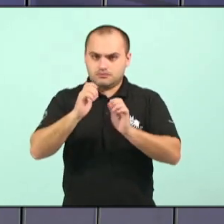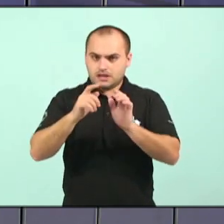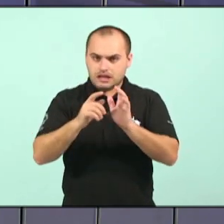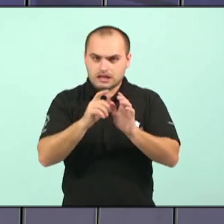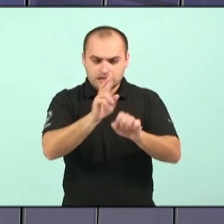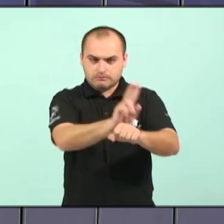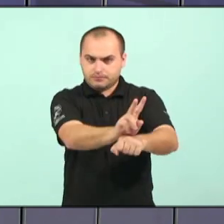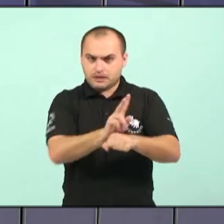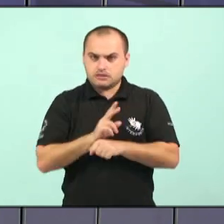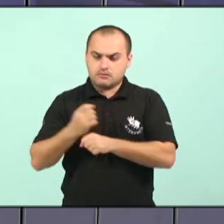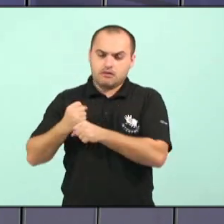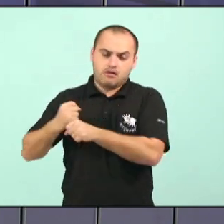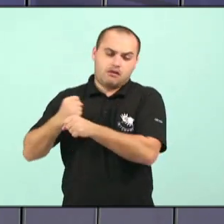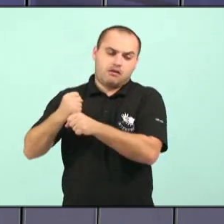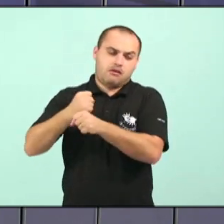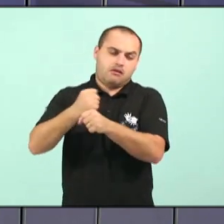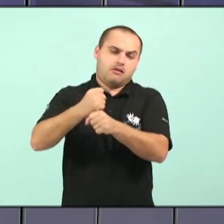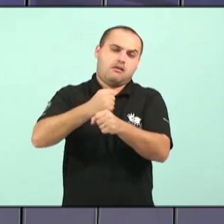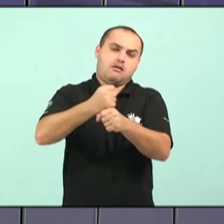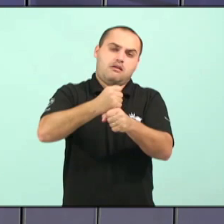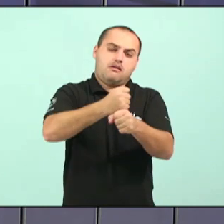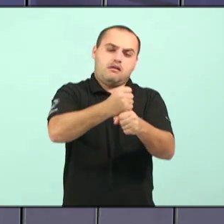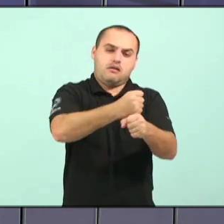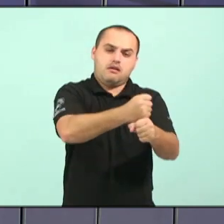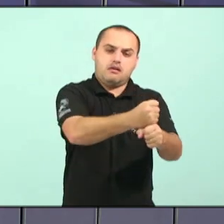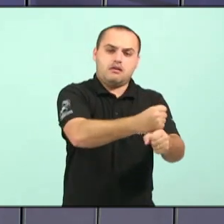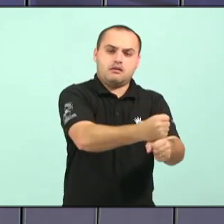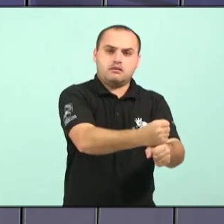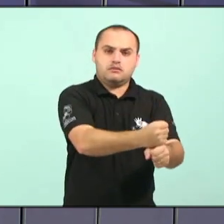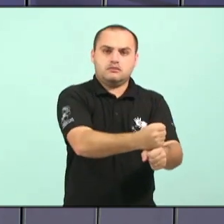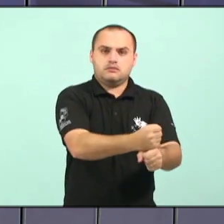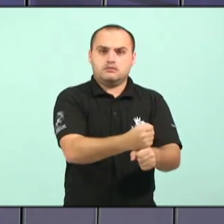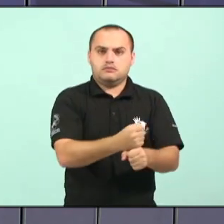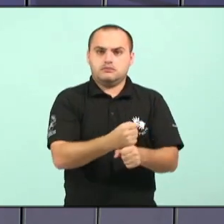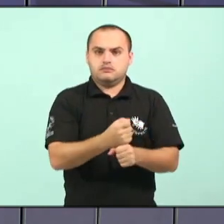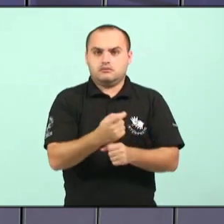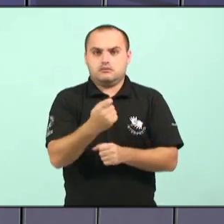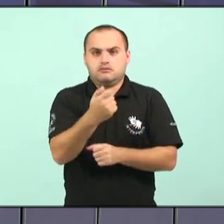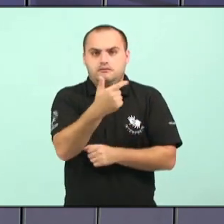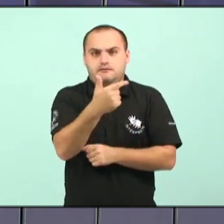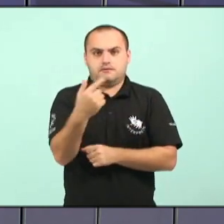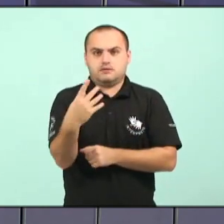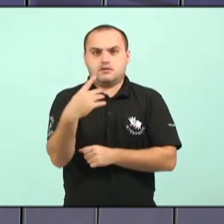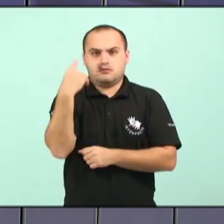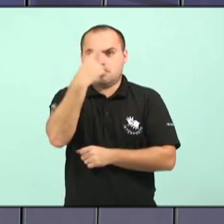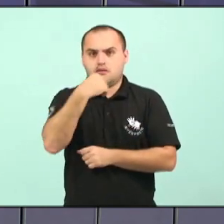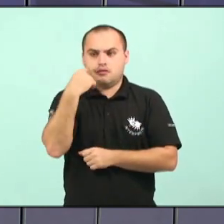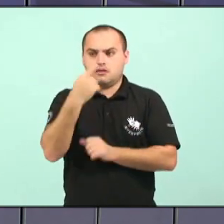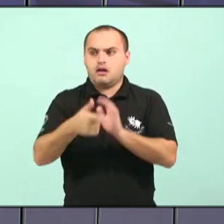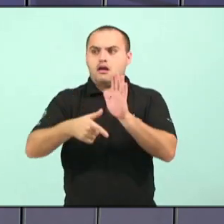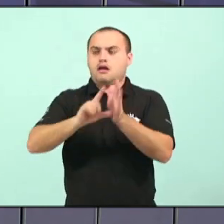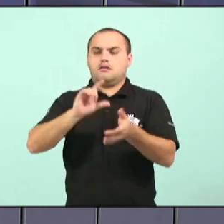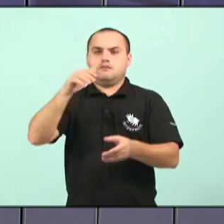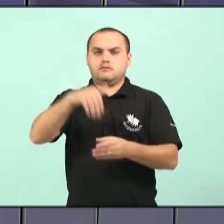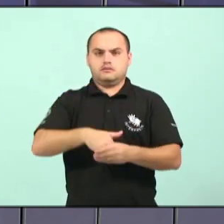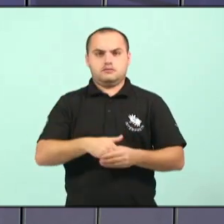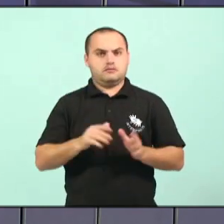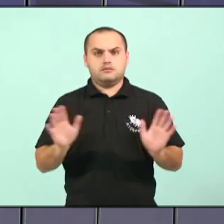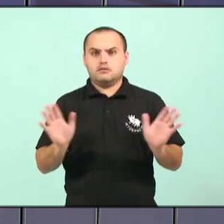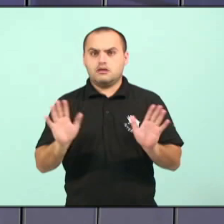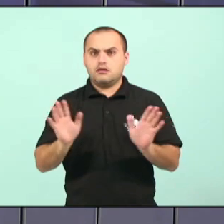prefeito e sim pelos próximos prefeitos. Ele chegou cerca de 24 horas dentro de uma votação. E eu acho que todo projeto de relevância ele precisa ser